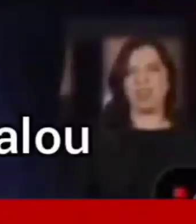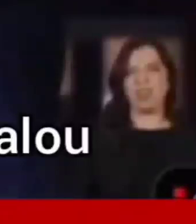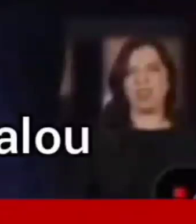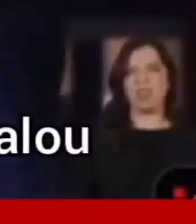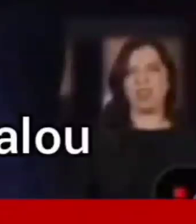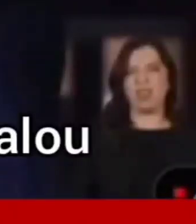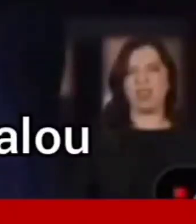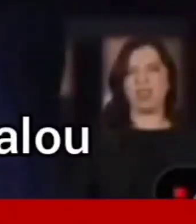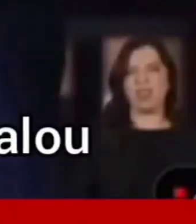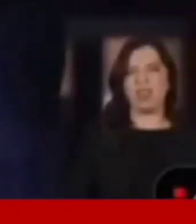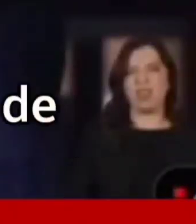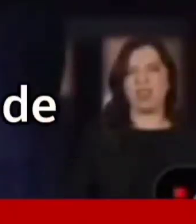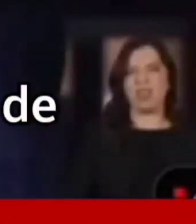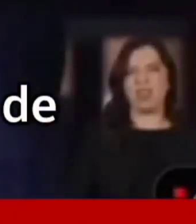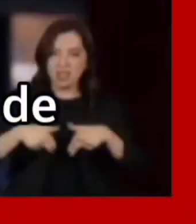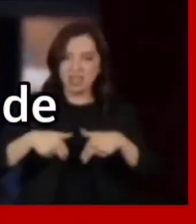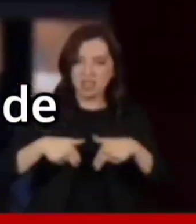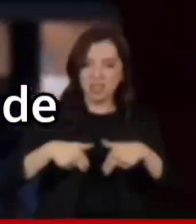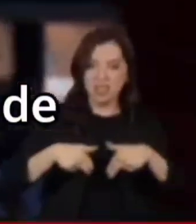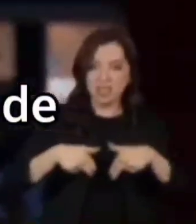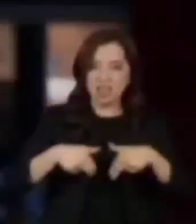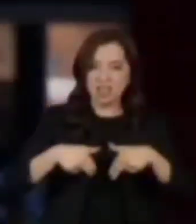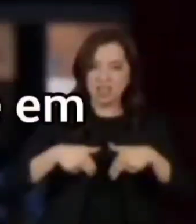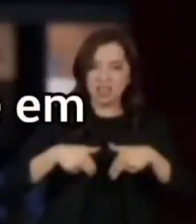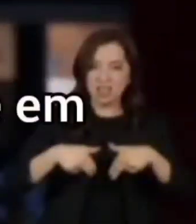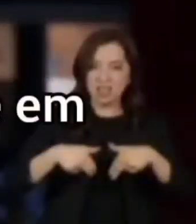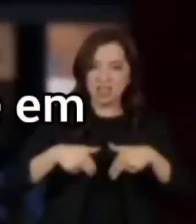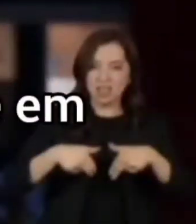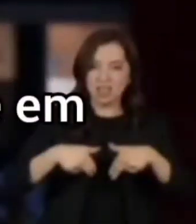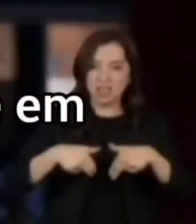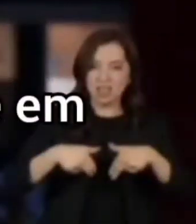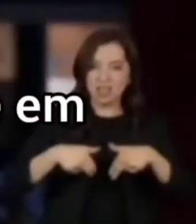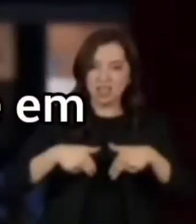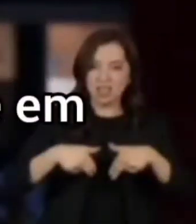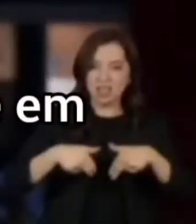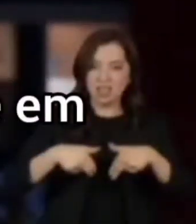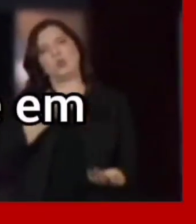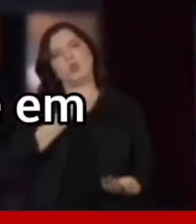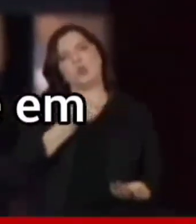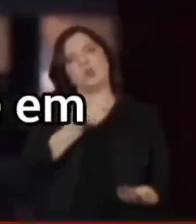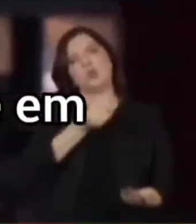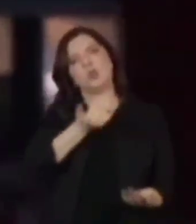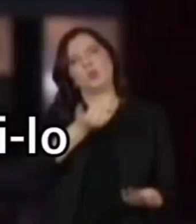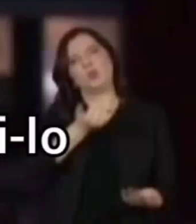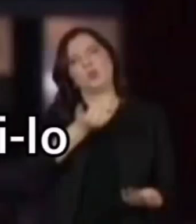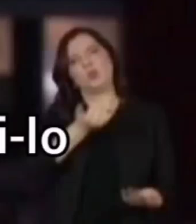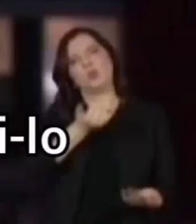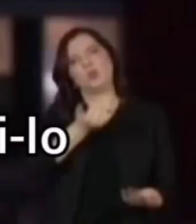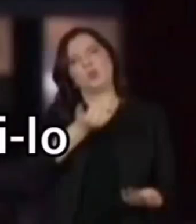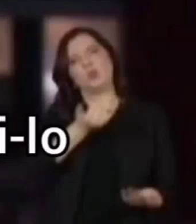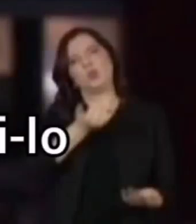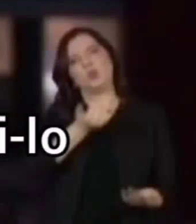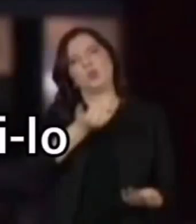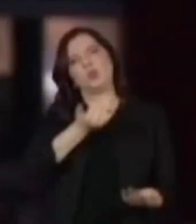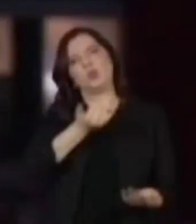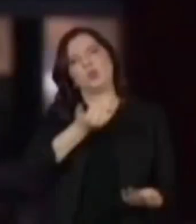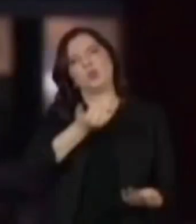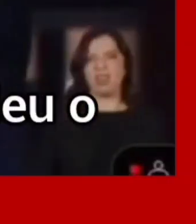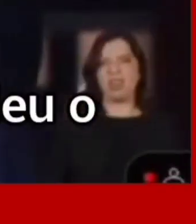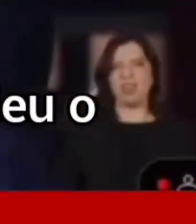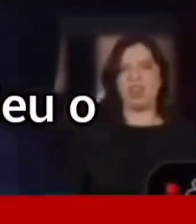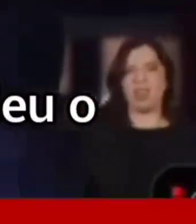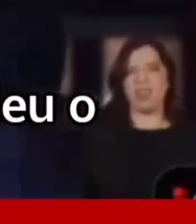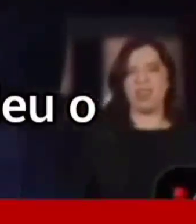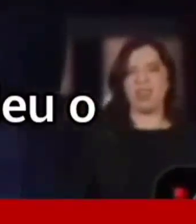a troca de provocações escalou quando Marçal chamou Datena de arregão e mencionou o suposto incidente em um debate anterior, onde Datena teria tentado agredi-lo.